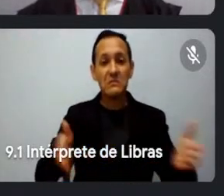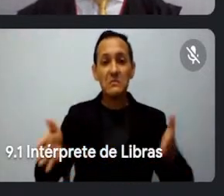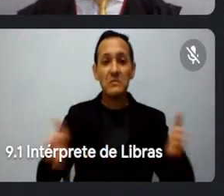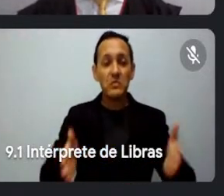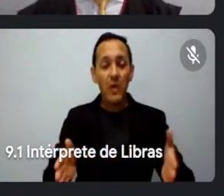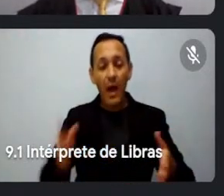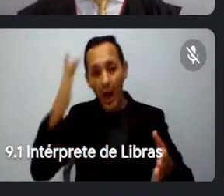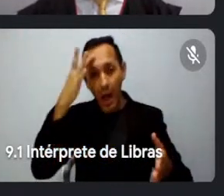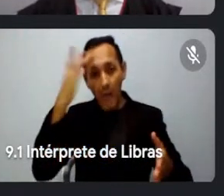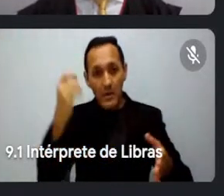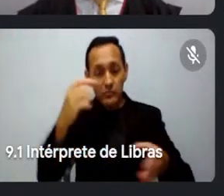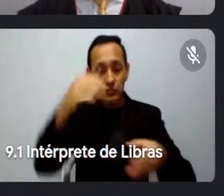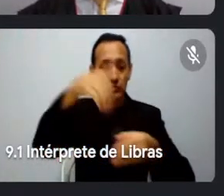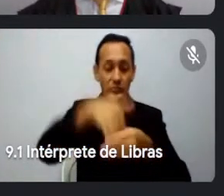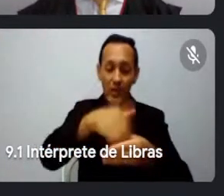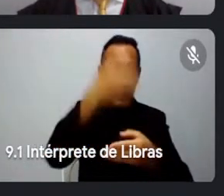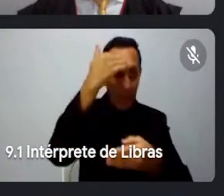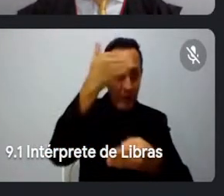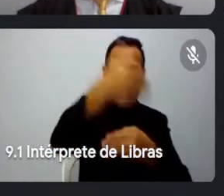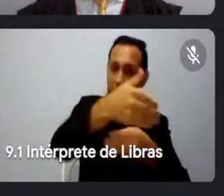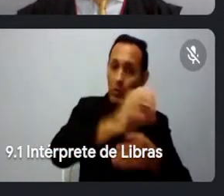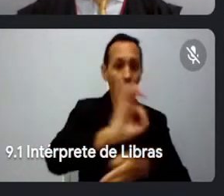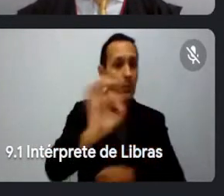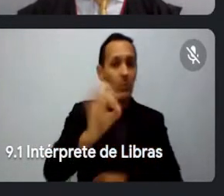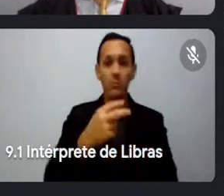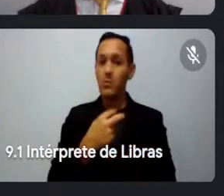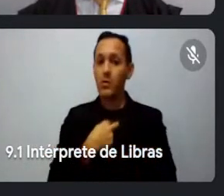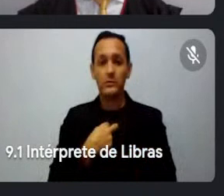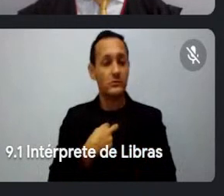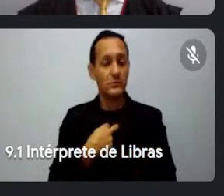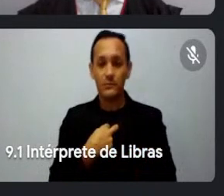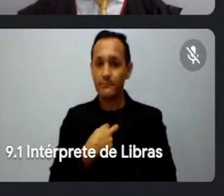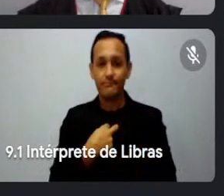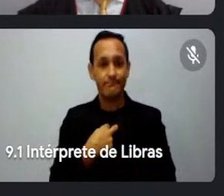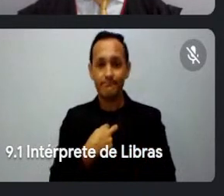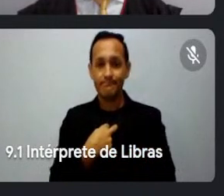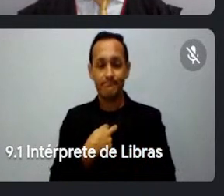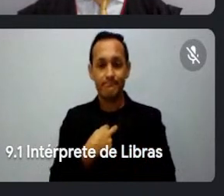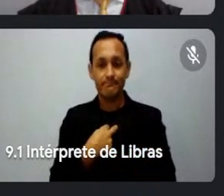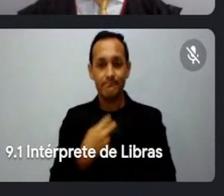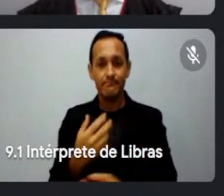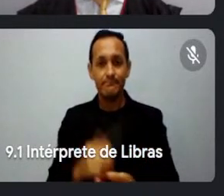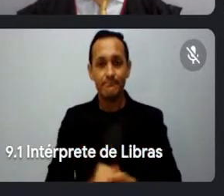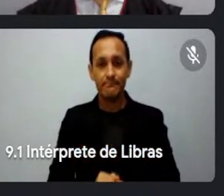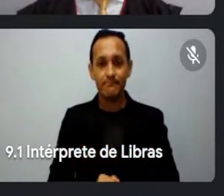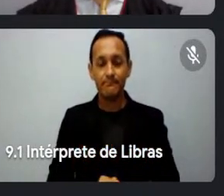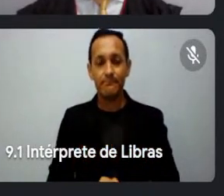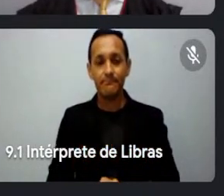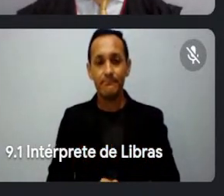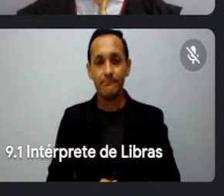e ofensa presente relação à questão da